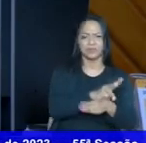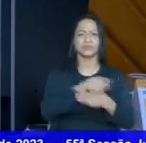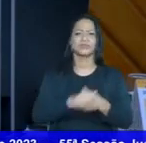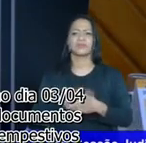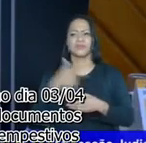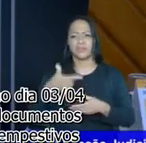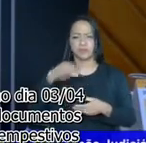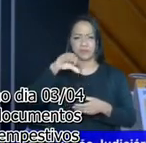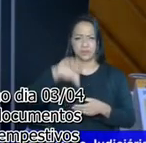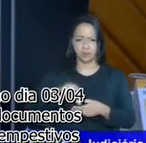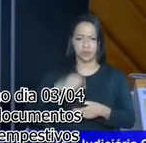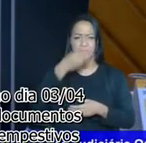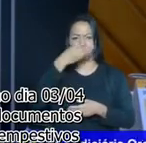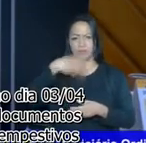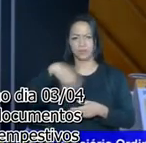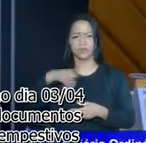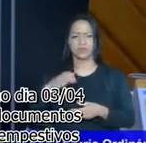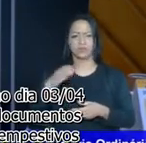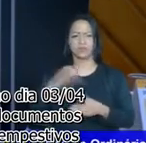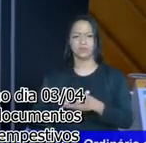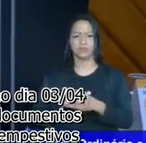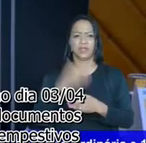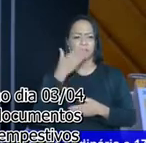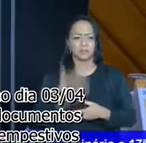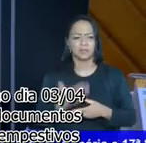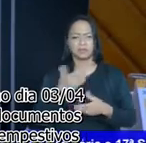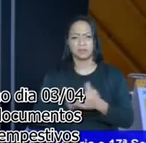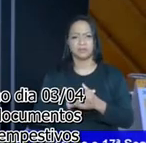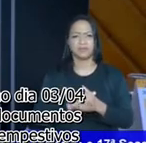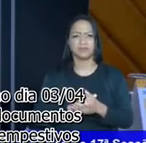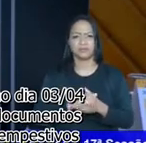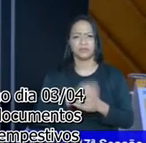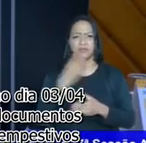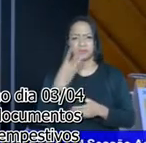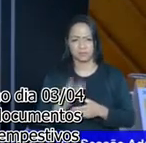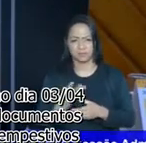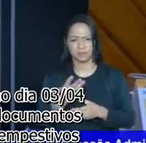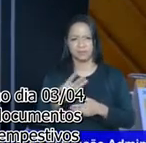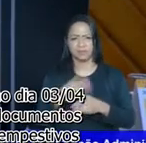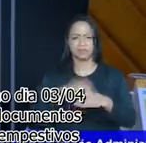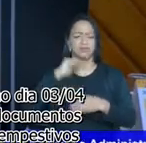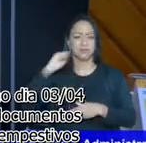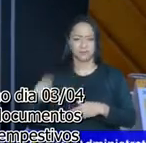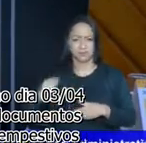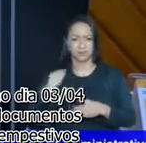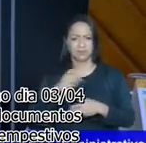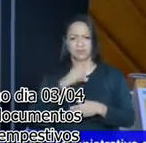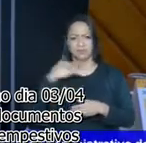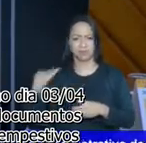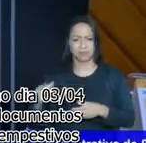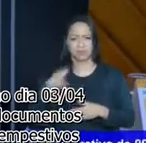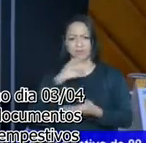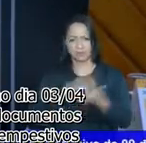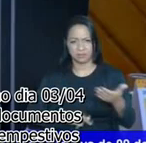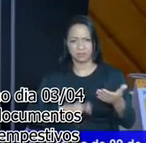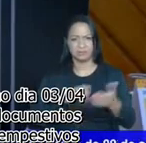março, apresentou petição conjuntada de documentos no dia 3/4, que foi tempestiva, com a série de documentos. Esses documentos todos eu